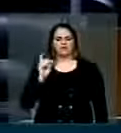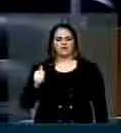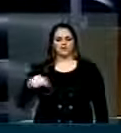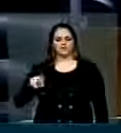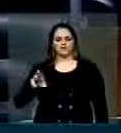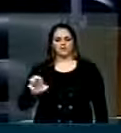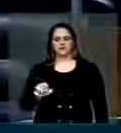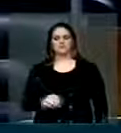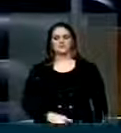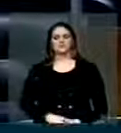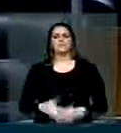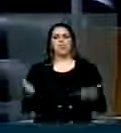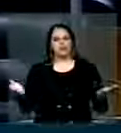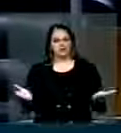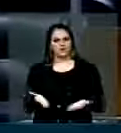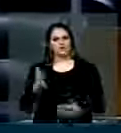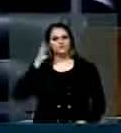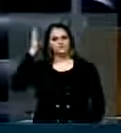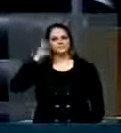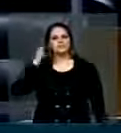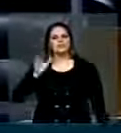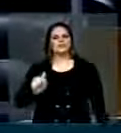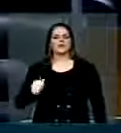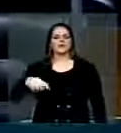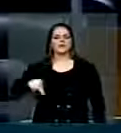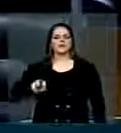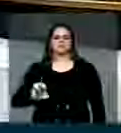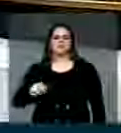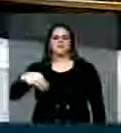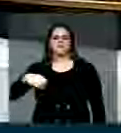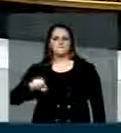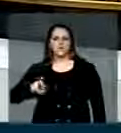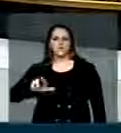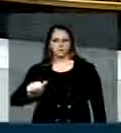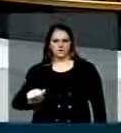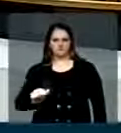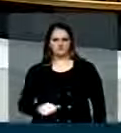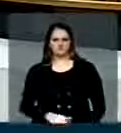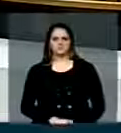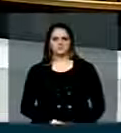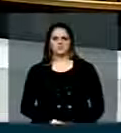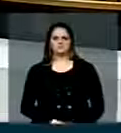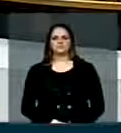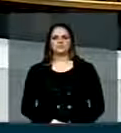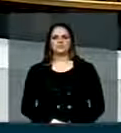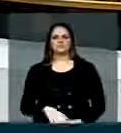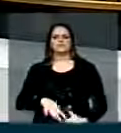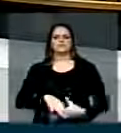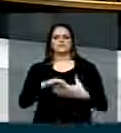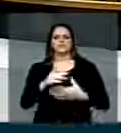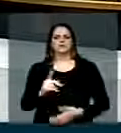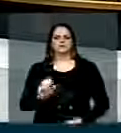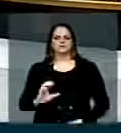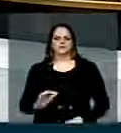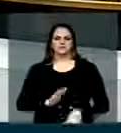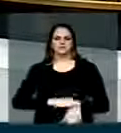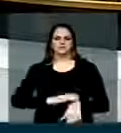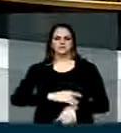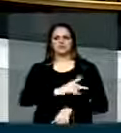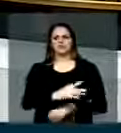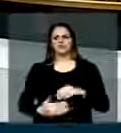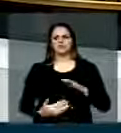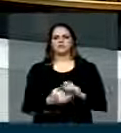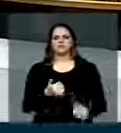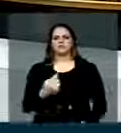Com a palavra, então, o deputado André Moura, que vai falar em nome de Comunicações de Parlamentares e também pela liderança do PSC. Vossa Excelência tem até 13